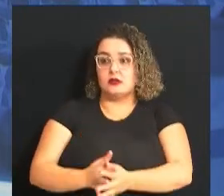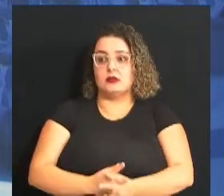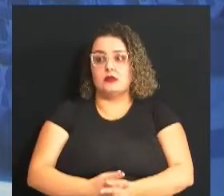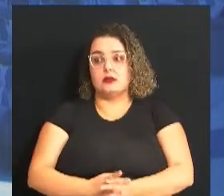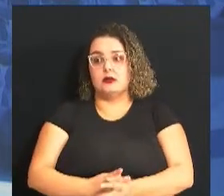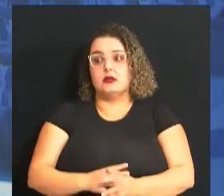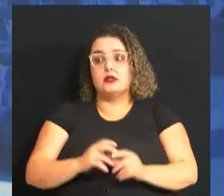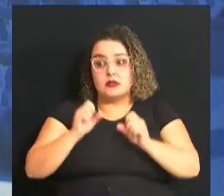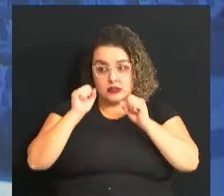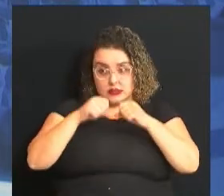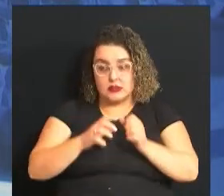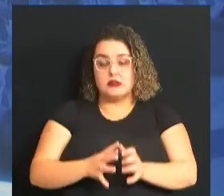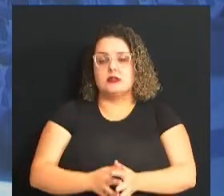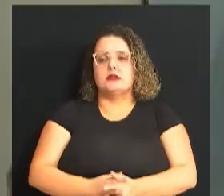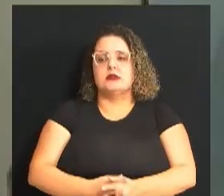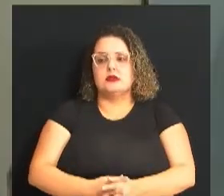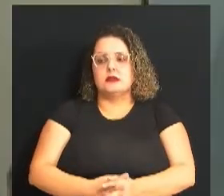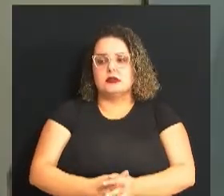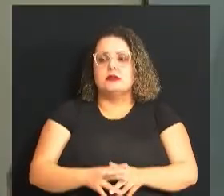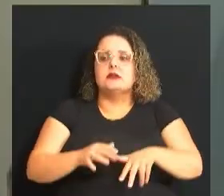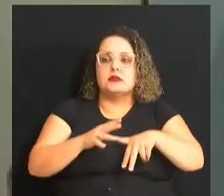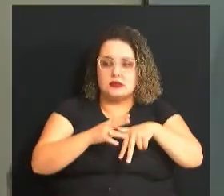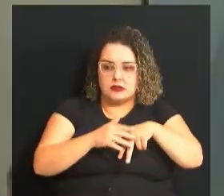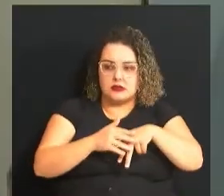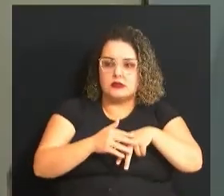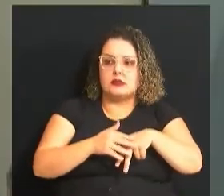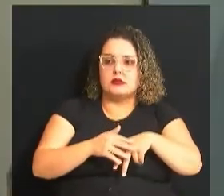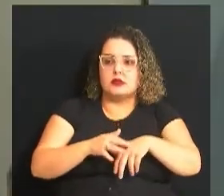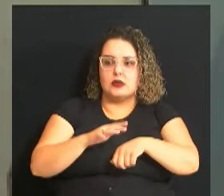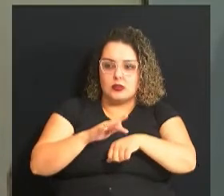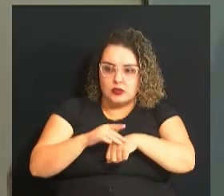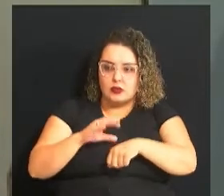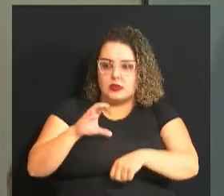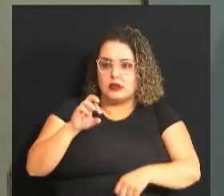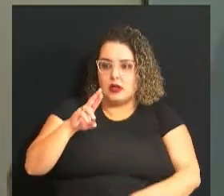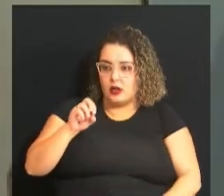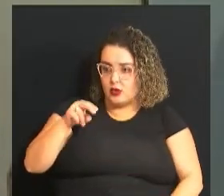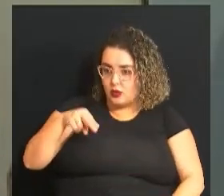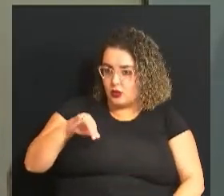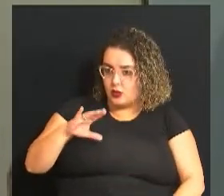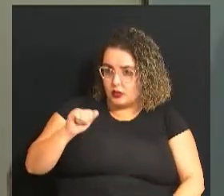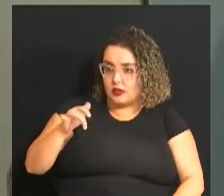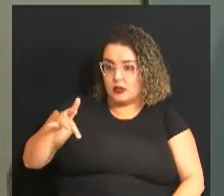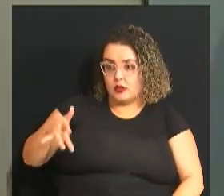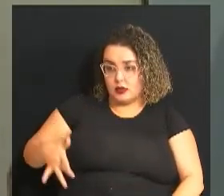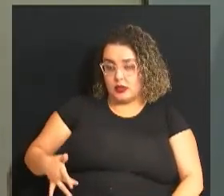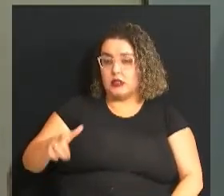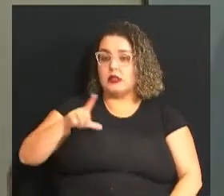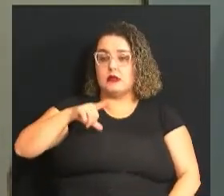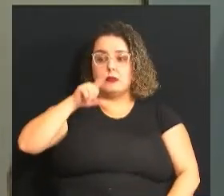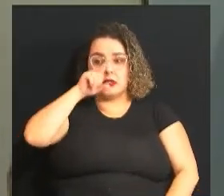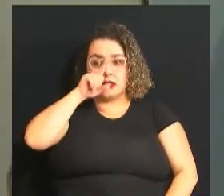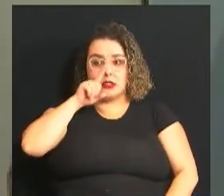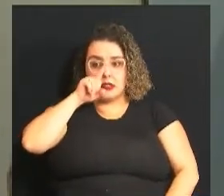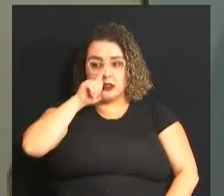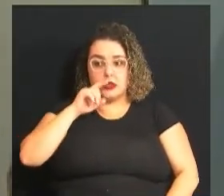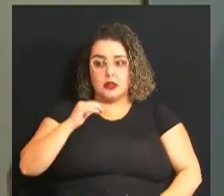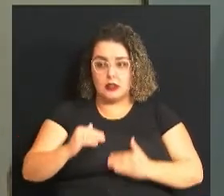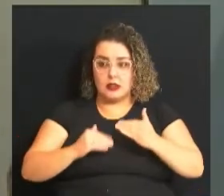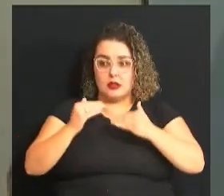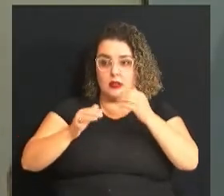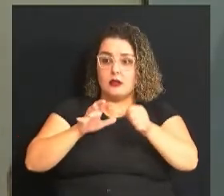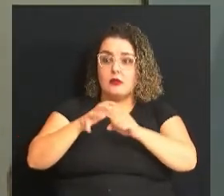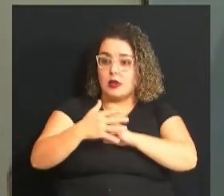Sim. Os pacientes que têm doença crônica no fígado, Viviane, têm mais risco de desenvolver uma COVID